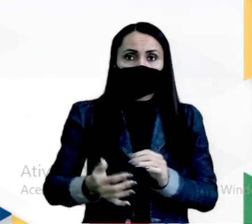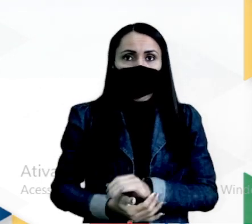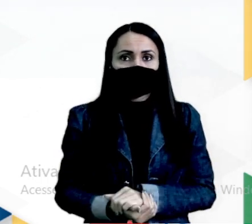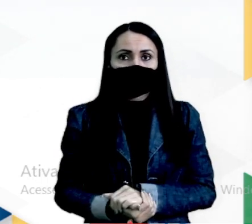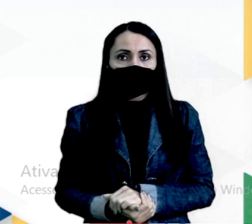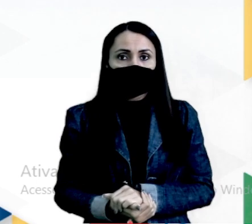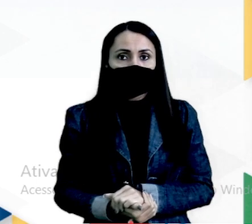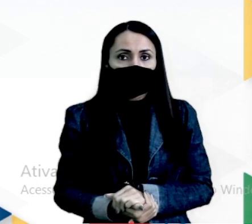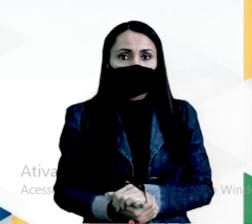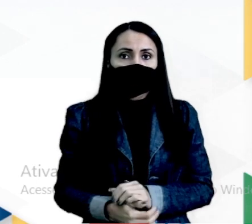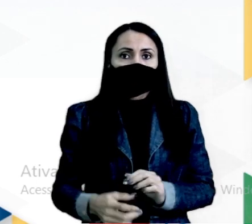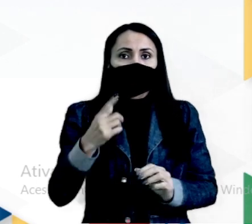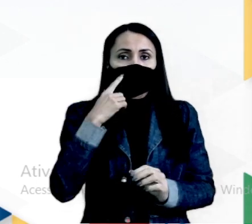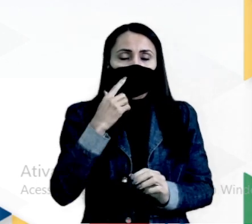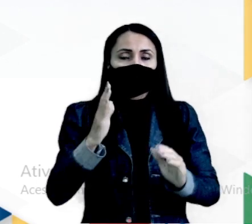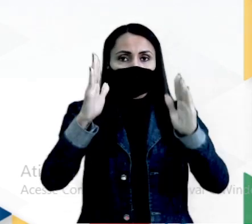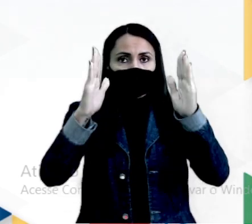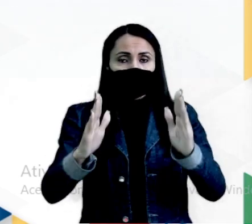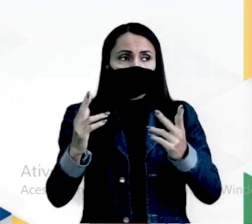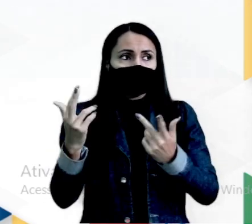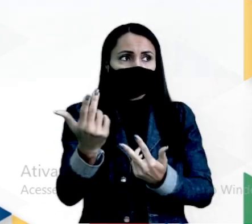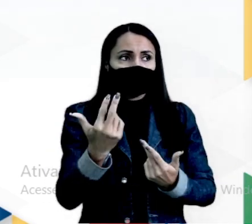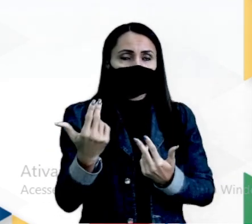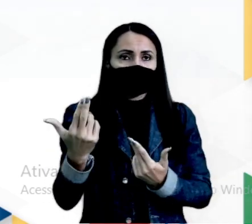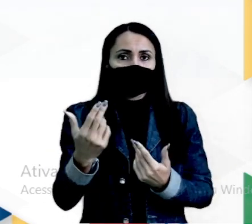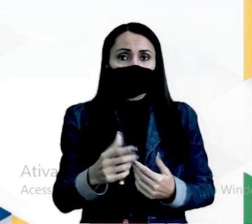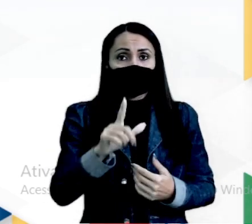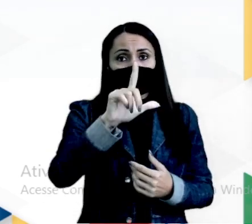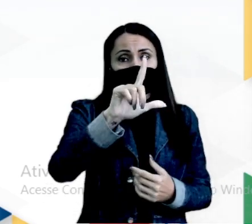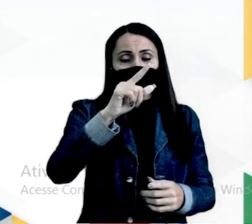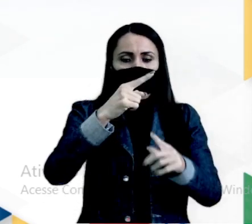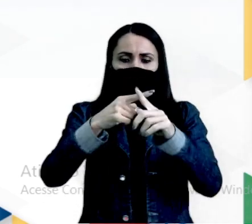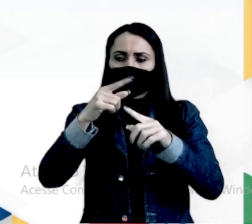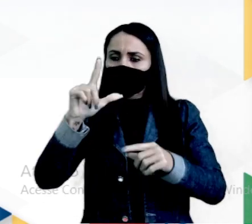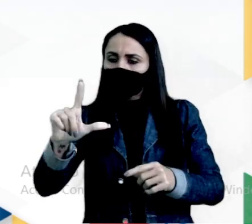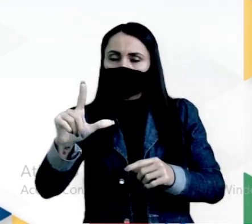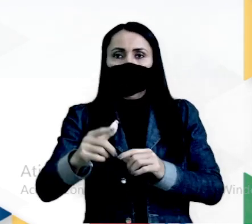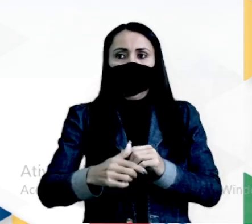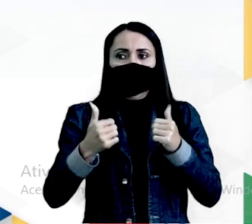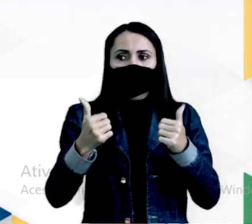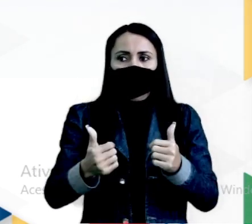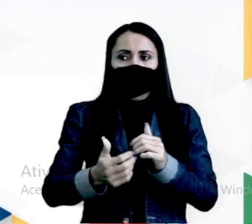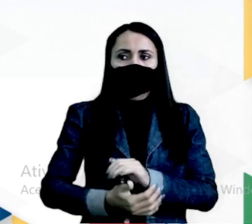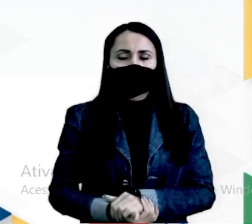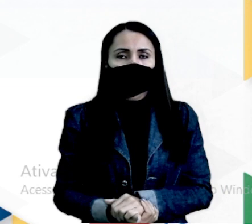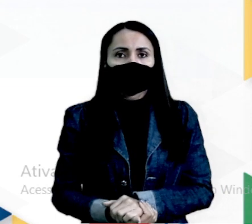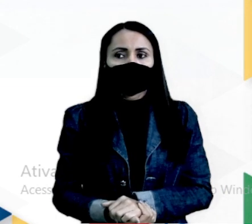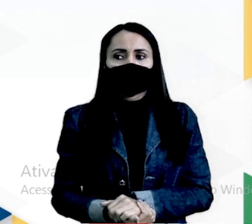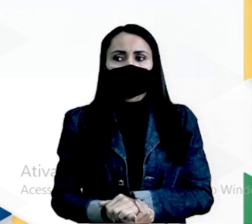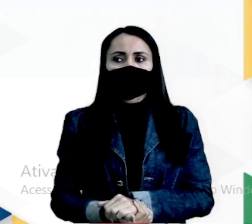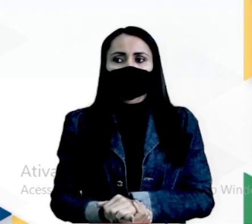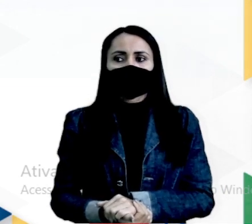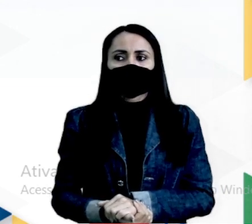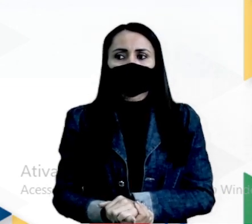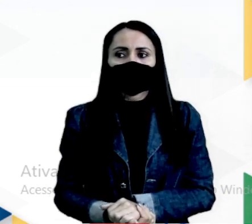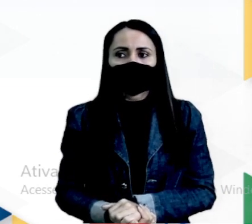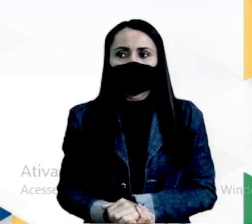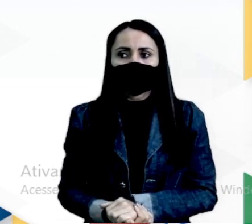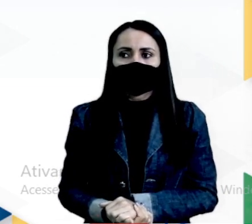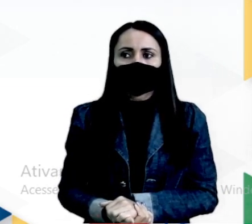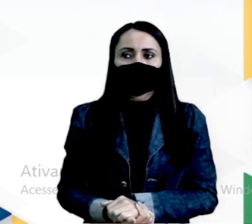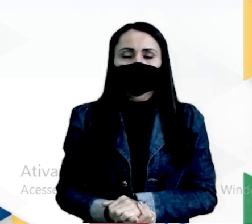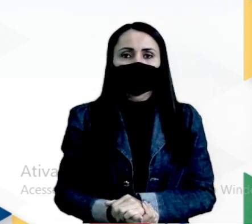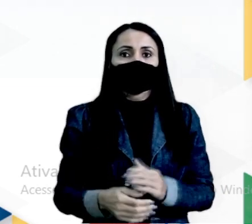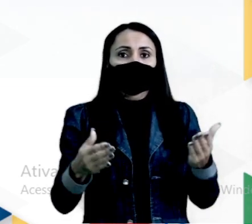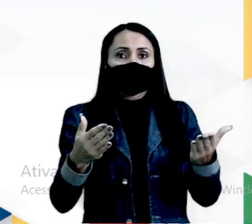é um quadrado e seus lados são iguais, L vezes L. L é o quadrado, fechou? Então, vamos lá. Agora que